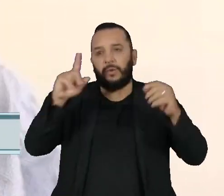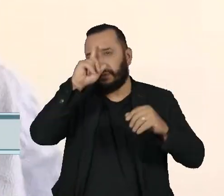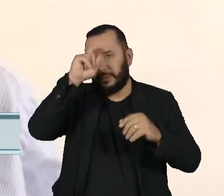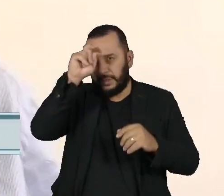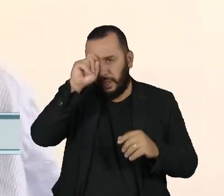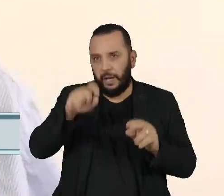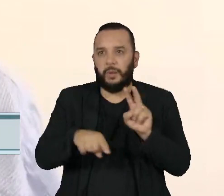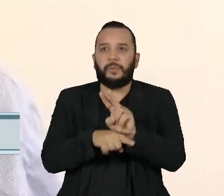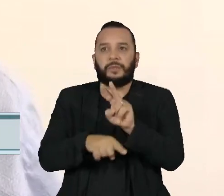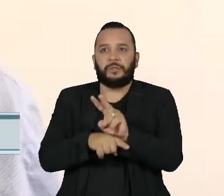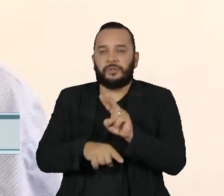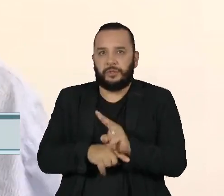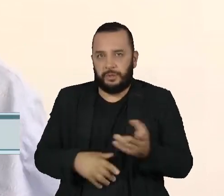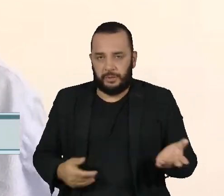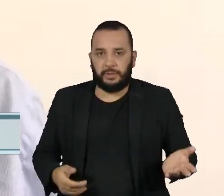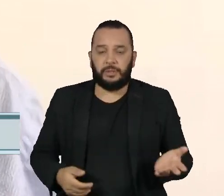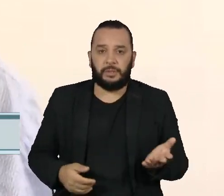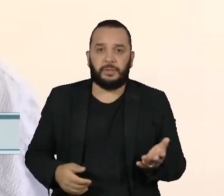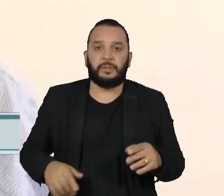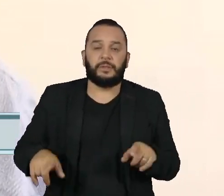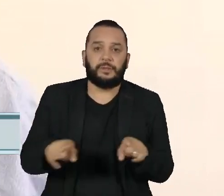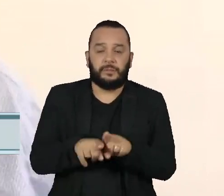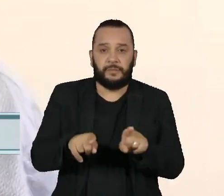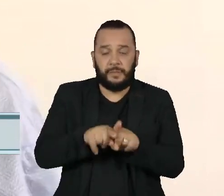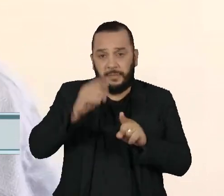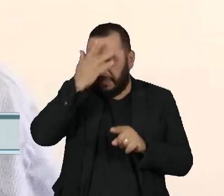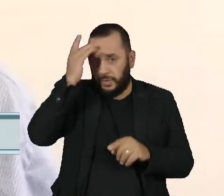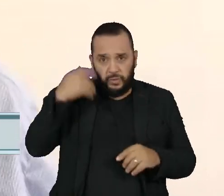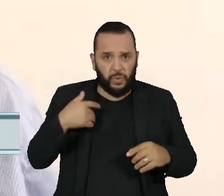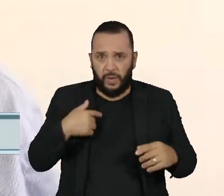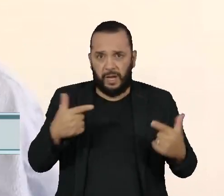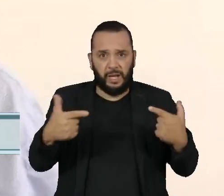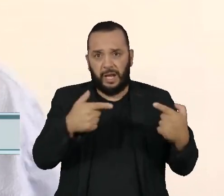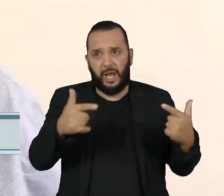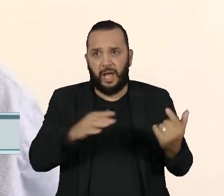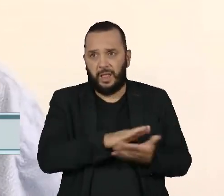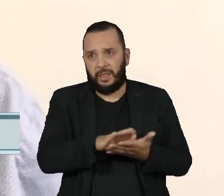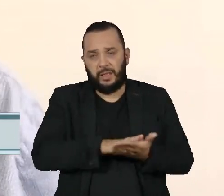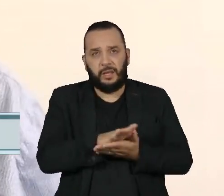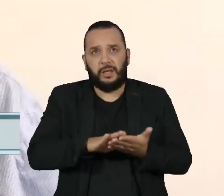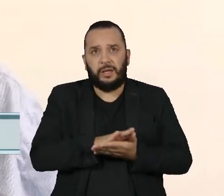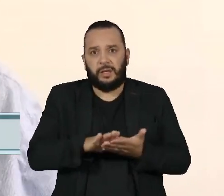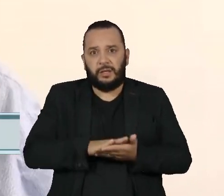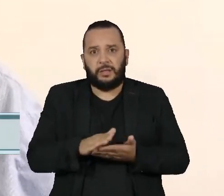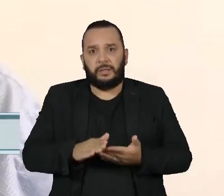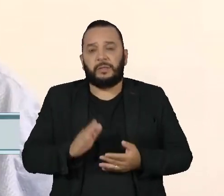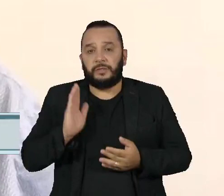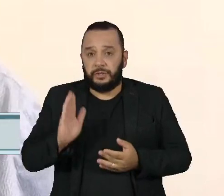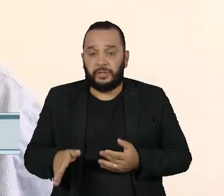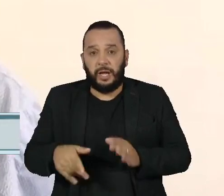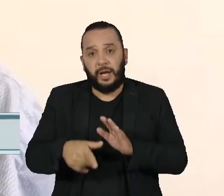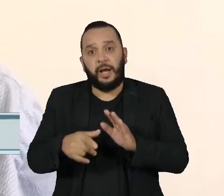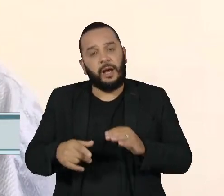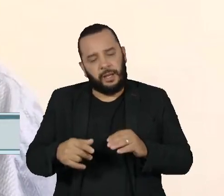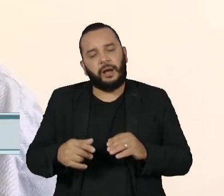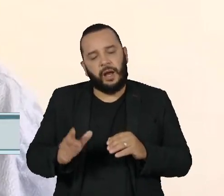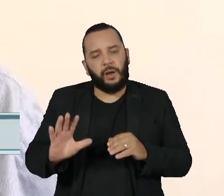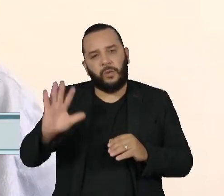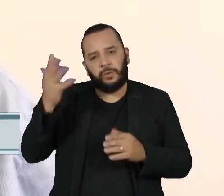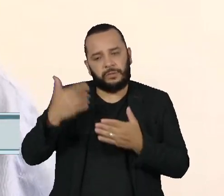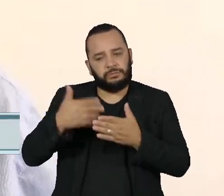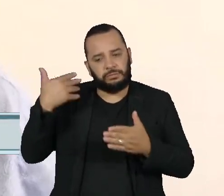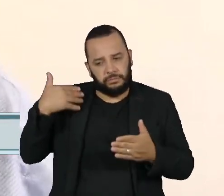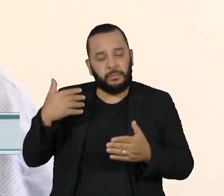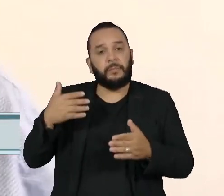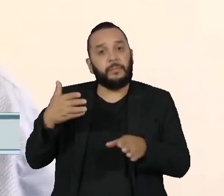Então, certas pessoas e bens, pessoas que estão fora de combate, mesmo que um dia até participaram do combate, né, que são os